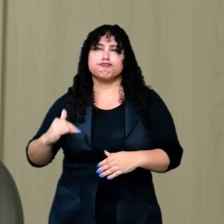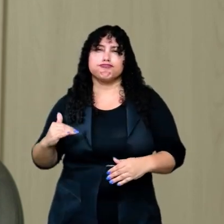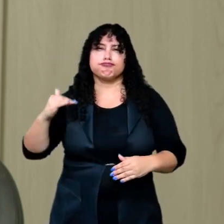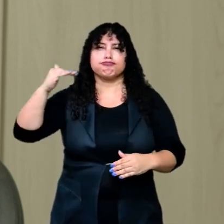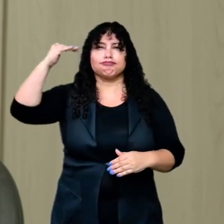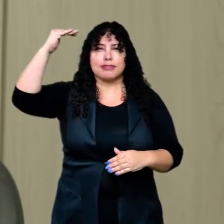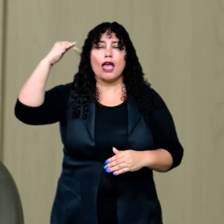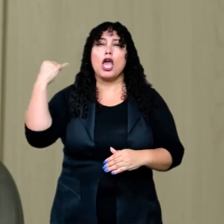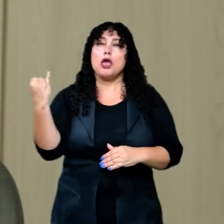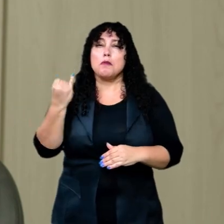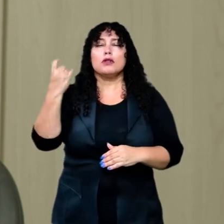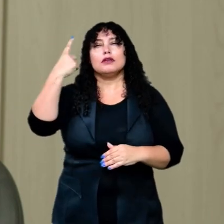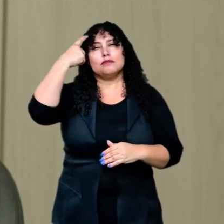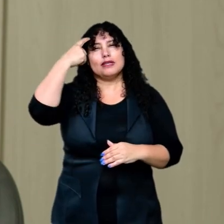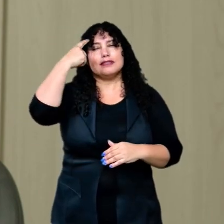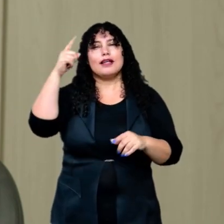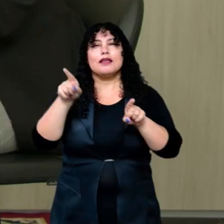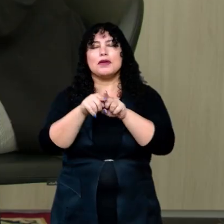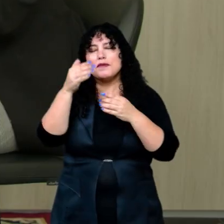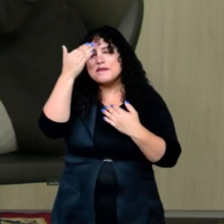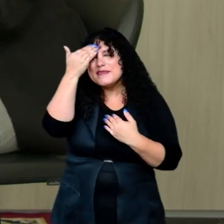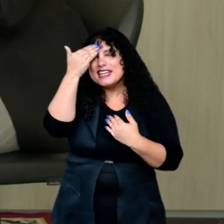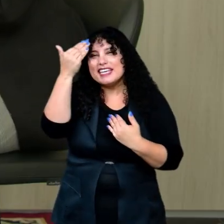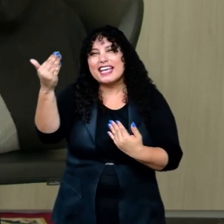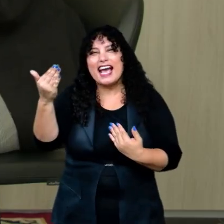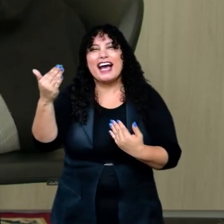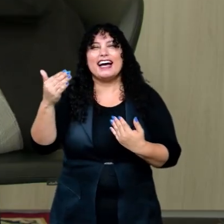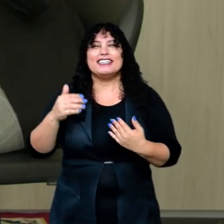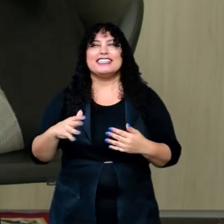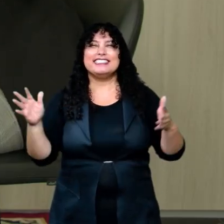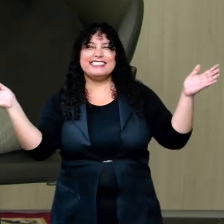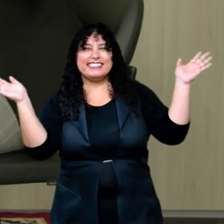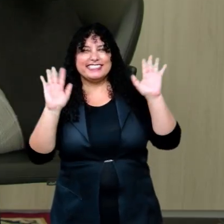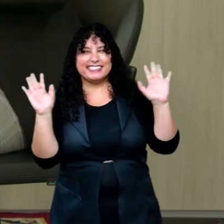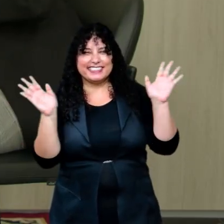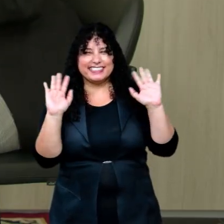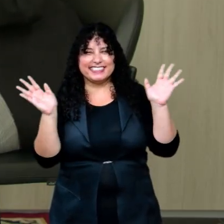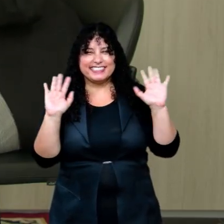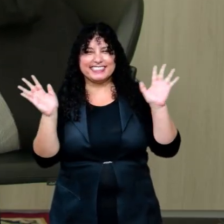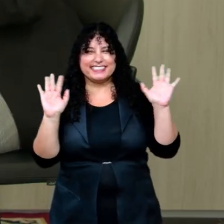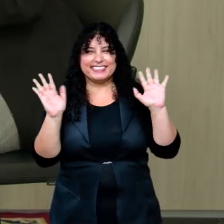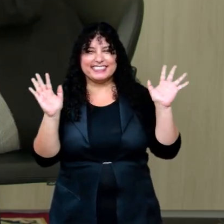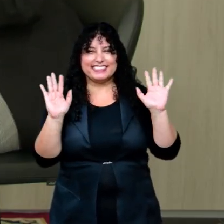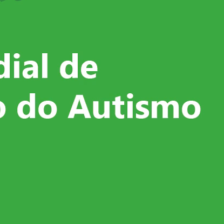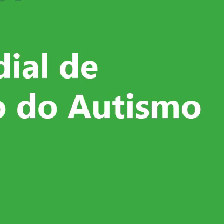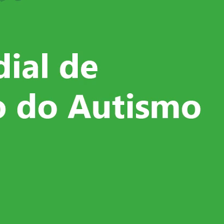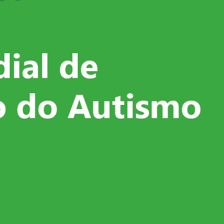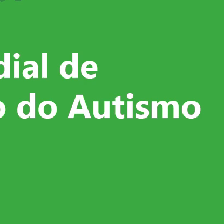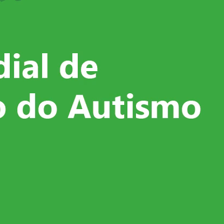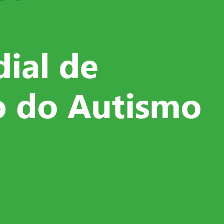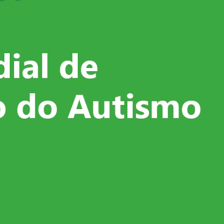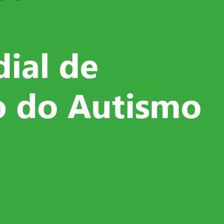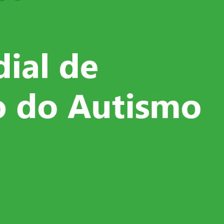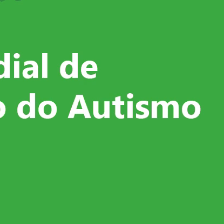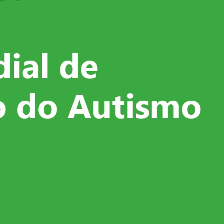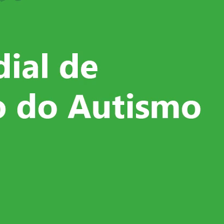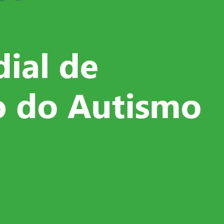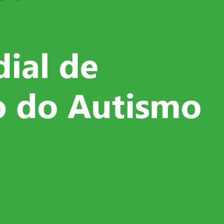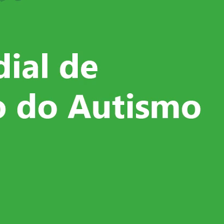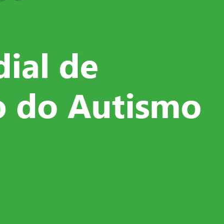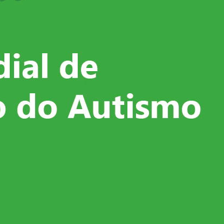isso é importante a gente pensar também. Muito obrigada, gente. Obrigada. Tchau, tchau. Tchau.